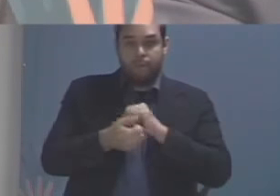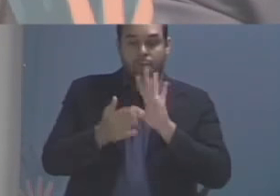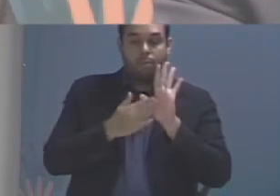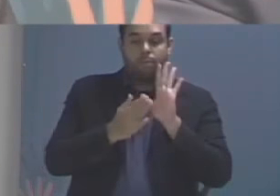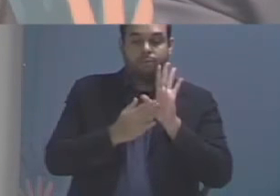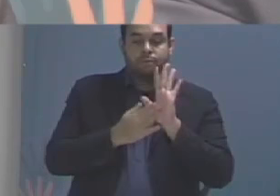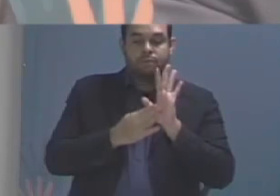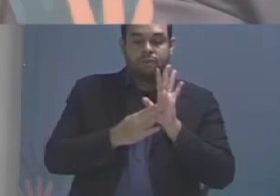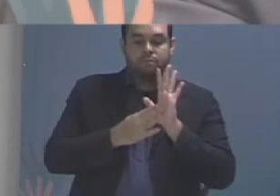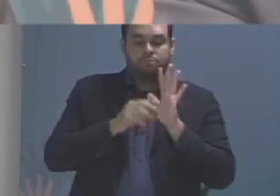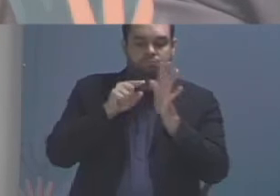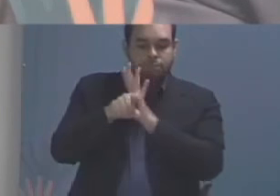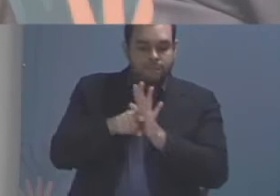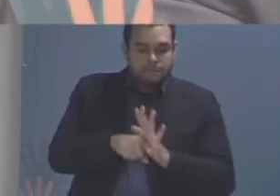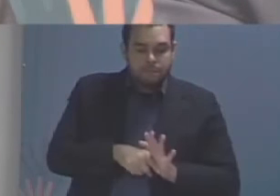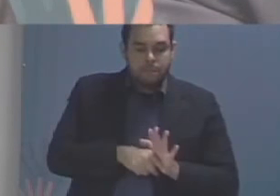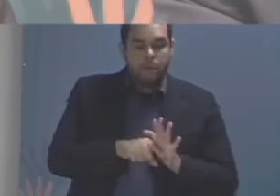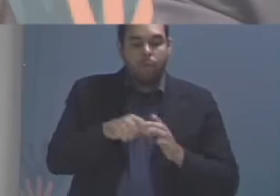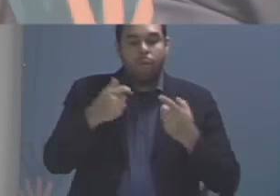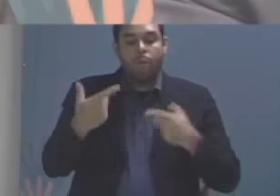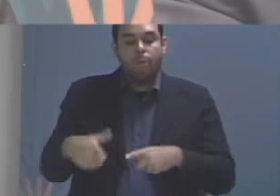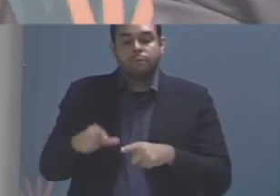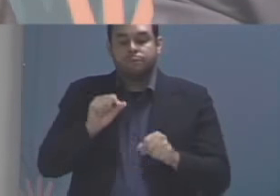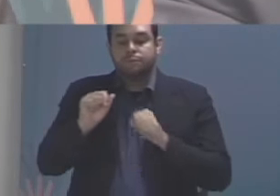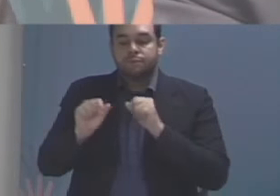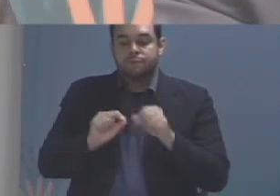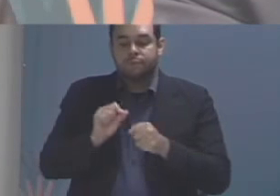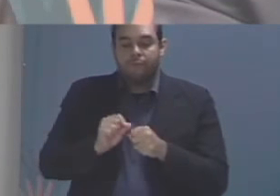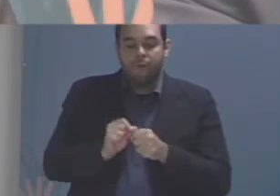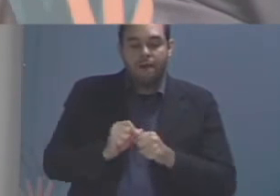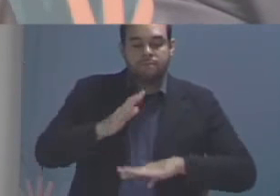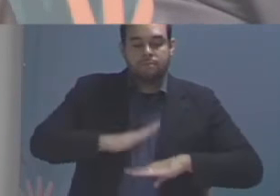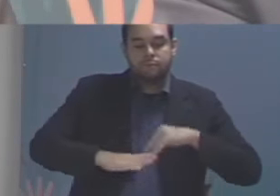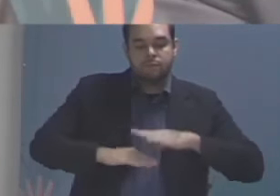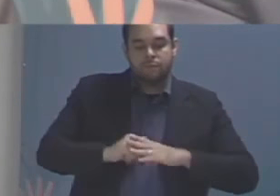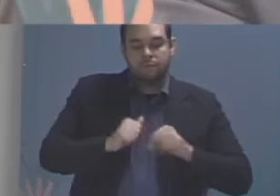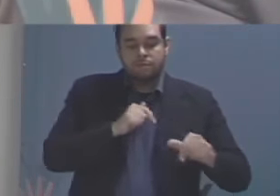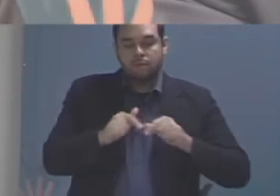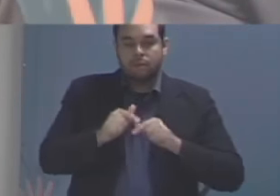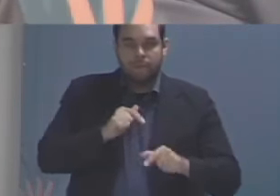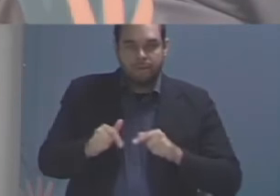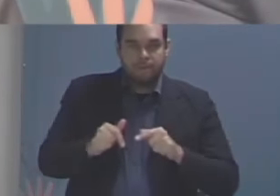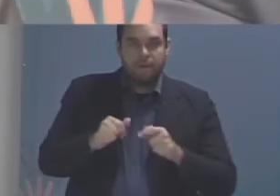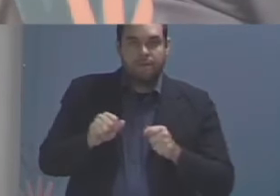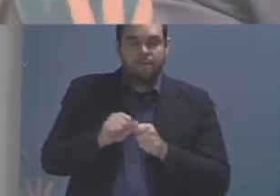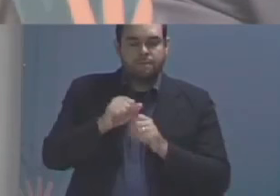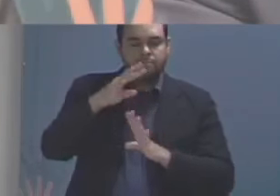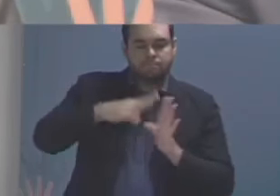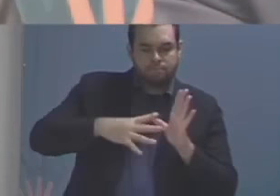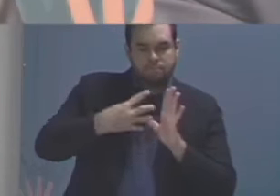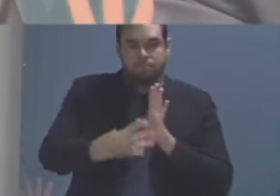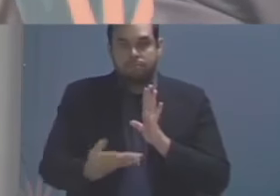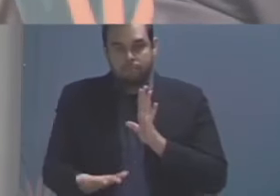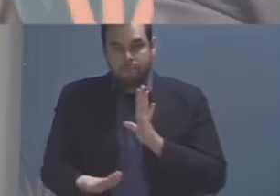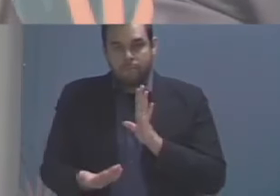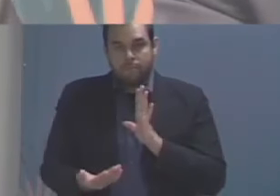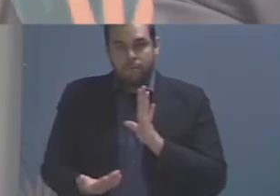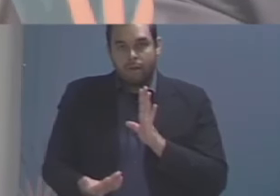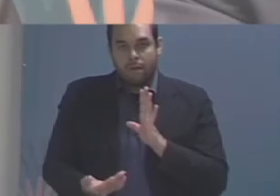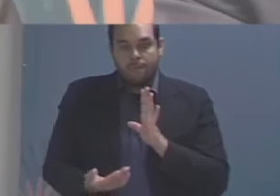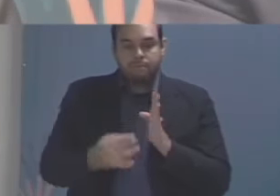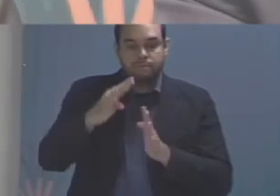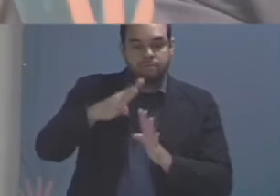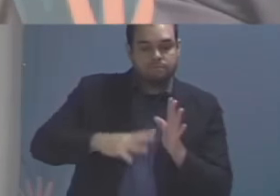de conhecer quem são, onde estão, qual a formação e as necessidades dos profissionais que atuam na área, e fazer esse mapeamento. Nós estamos fazendo